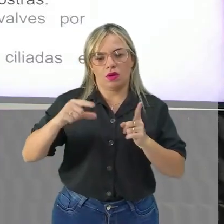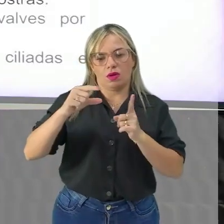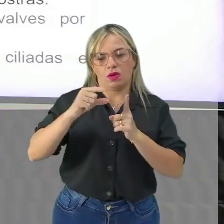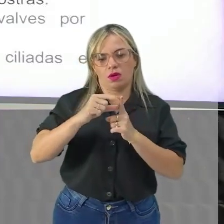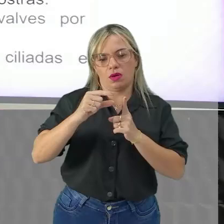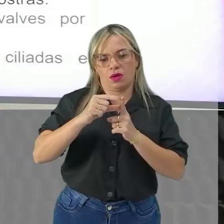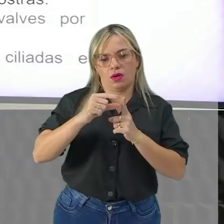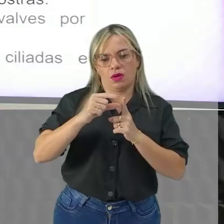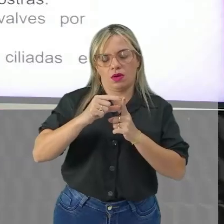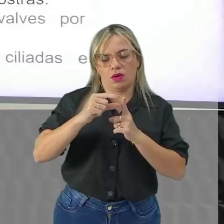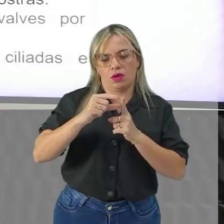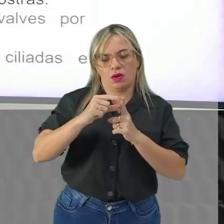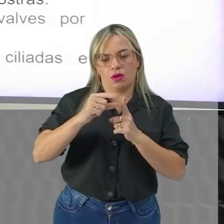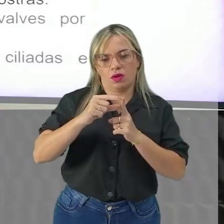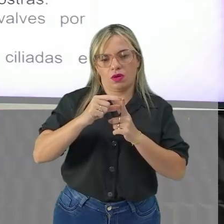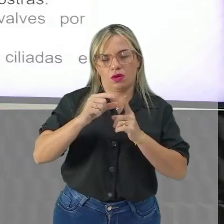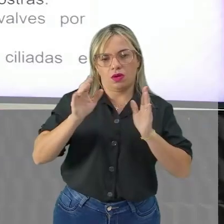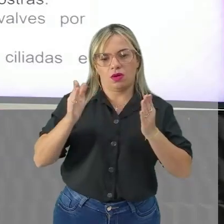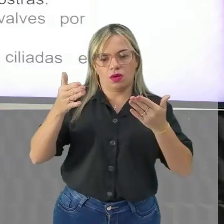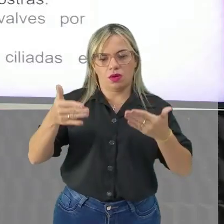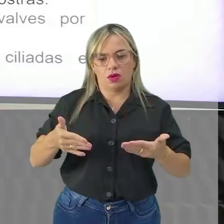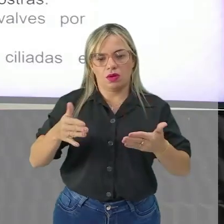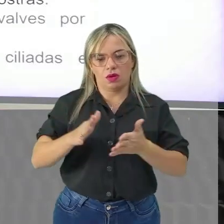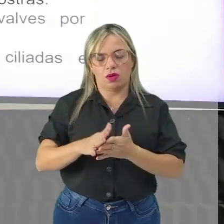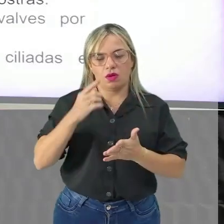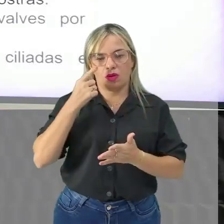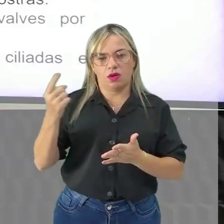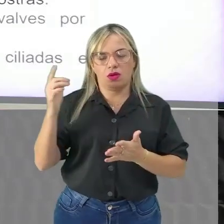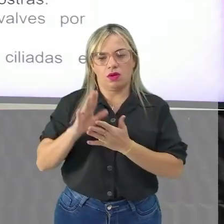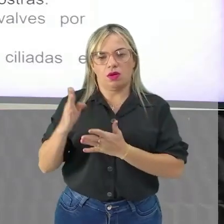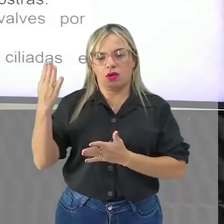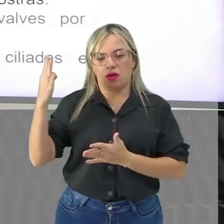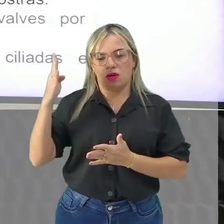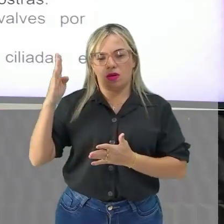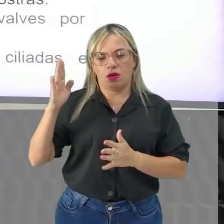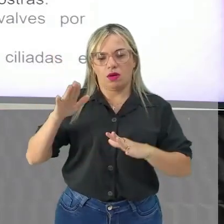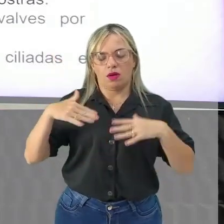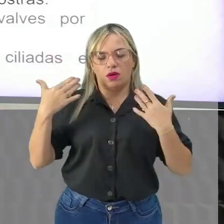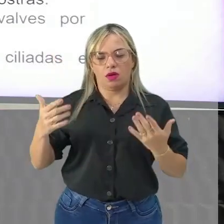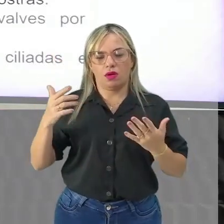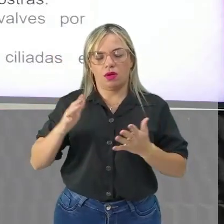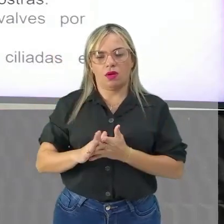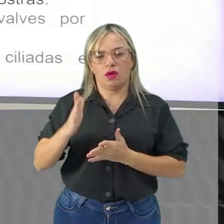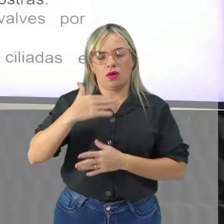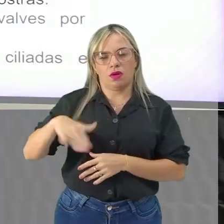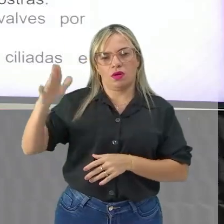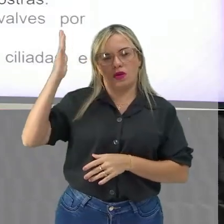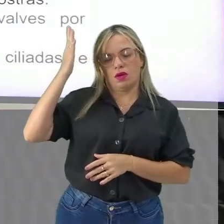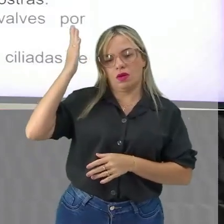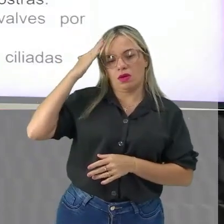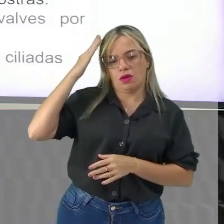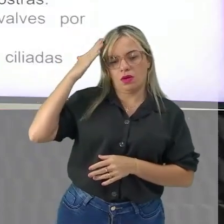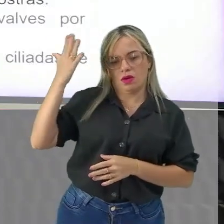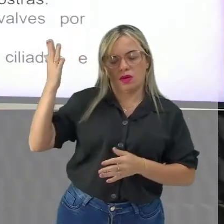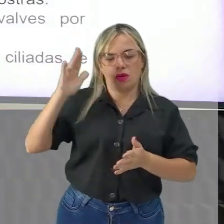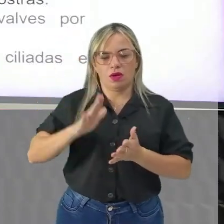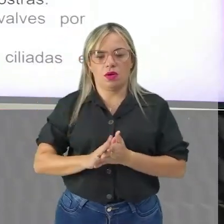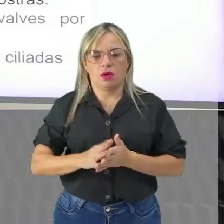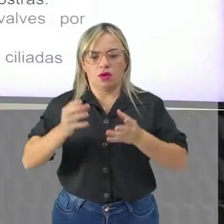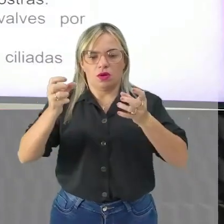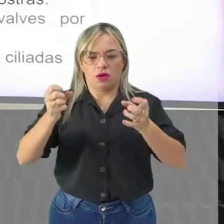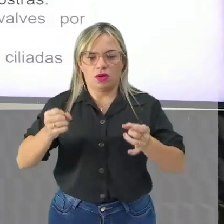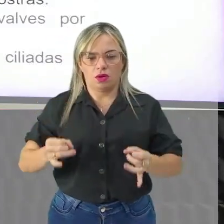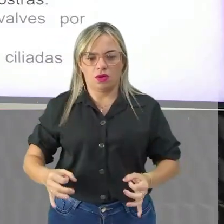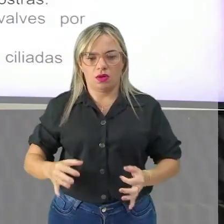sempre gosto de enfatizar, às vezes a gente olha, na biologia a gente olha para a palavra, a gente entende o que está por trás, né?